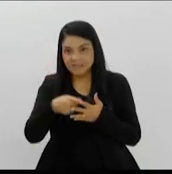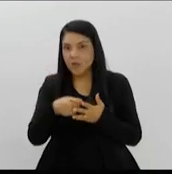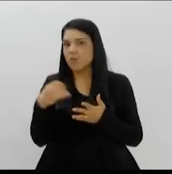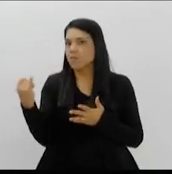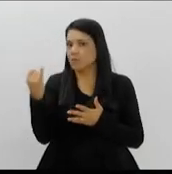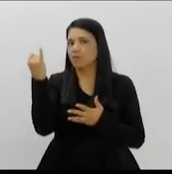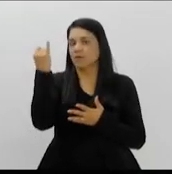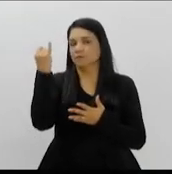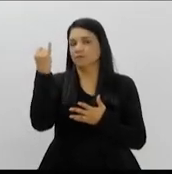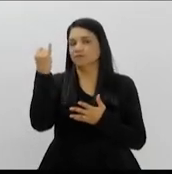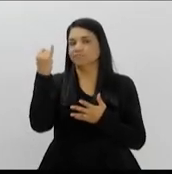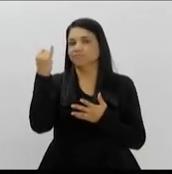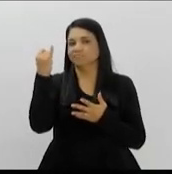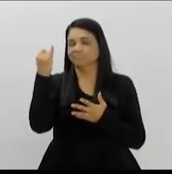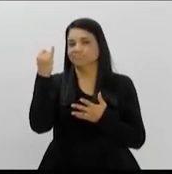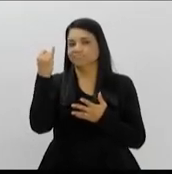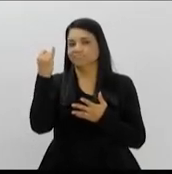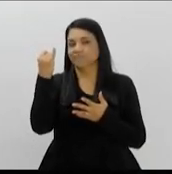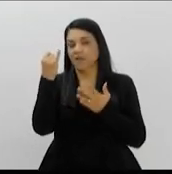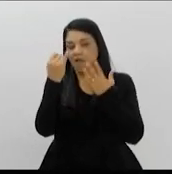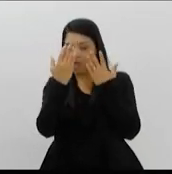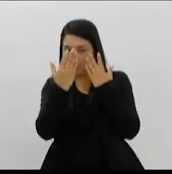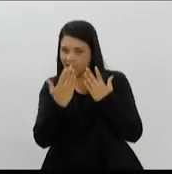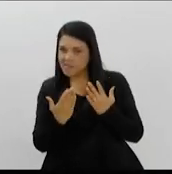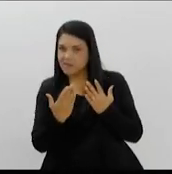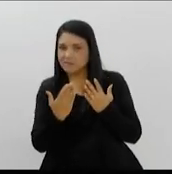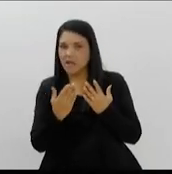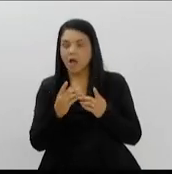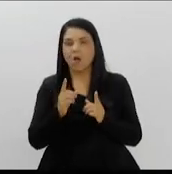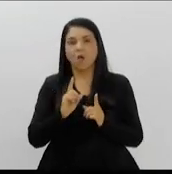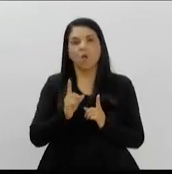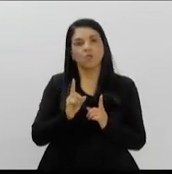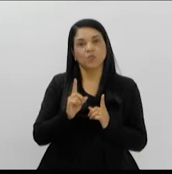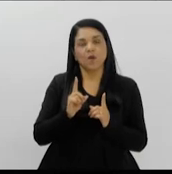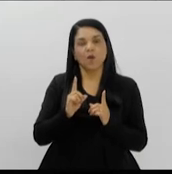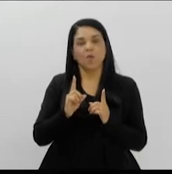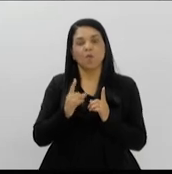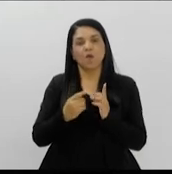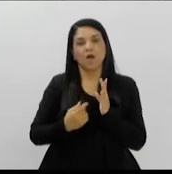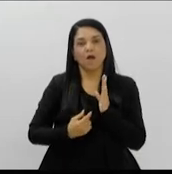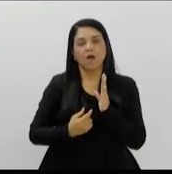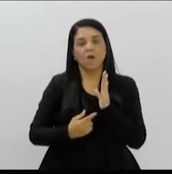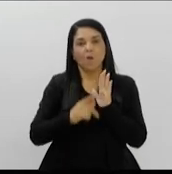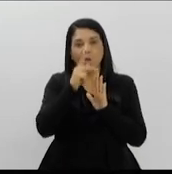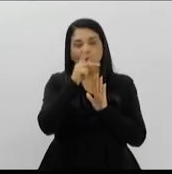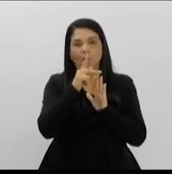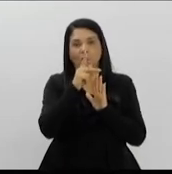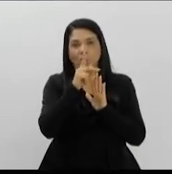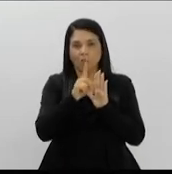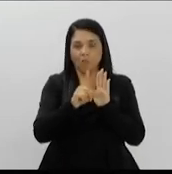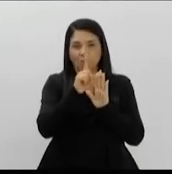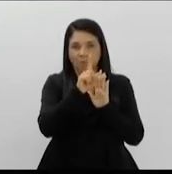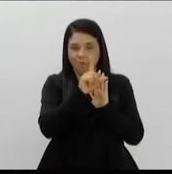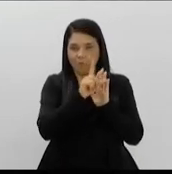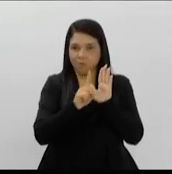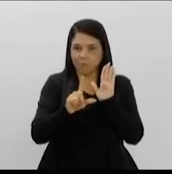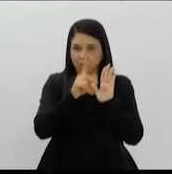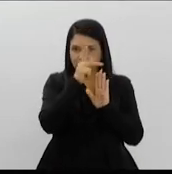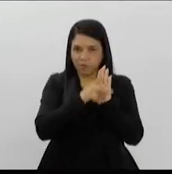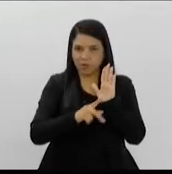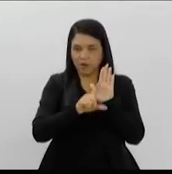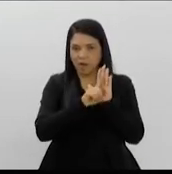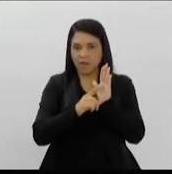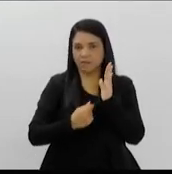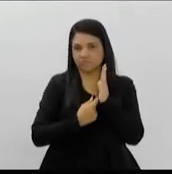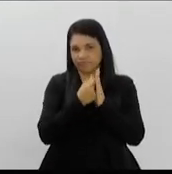poderemos rever ou não a LOA de 2025, que chegará nessa casa até 30 de